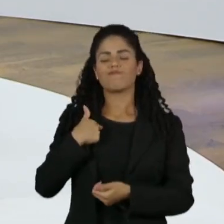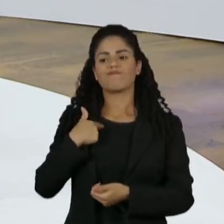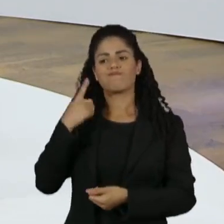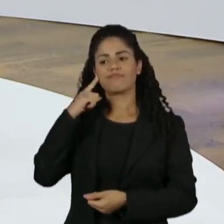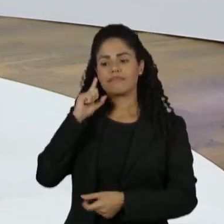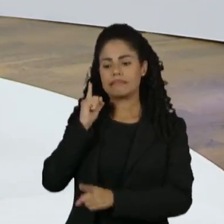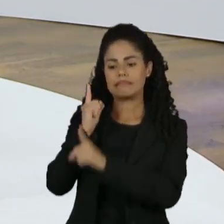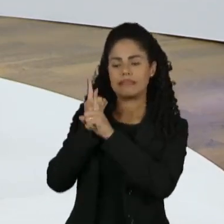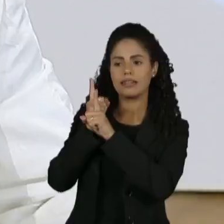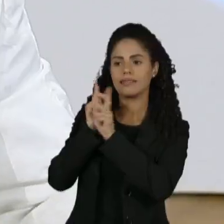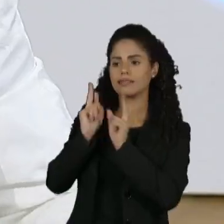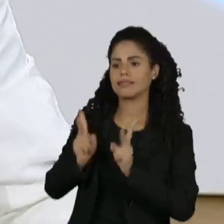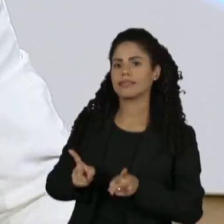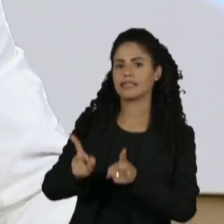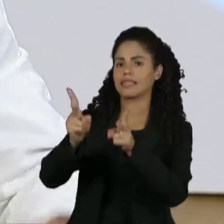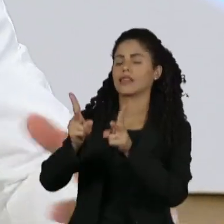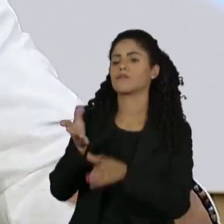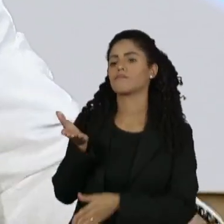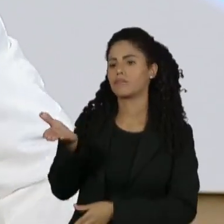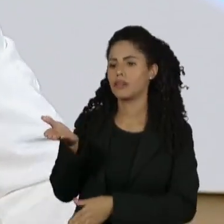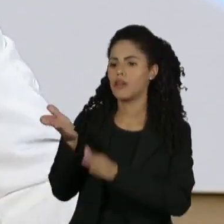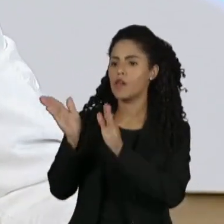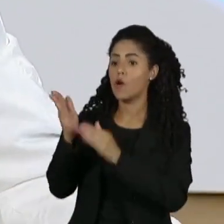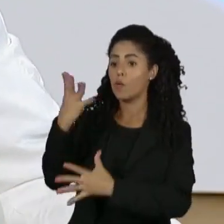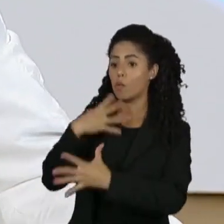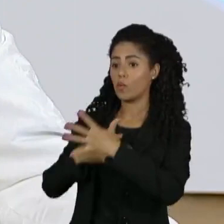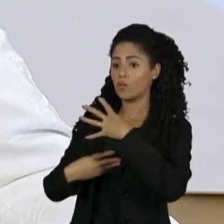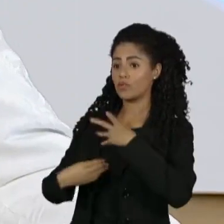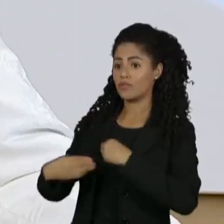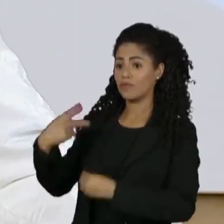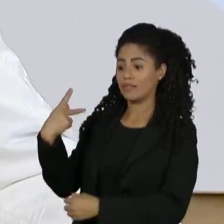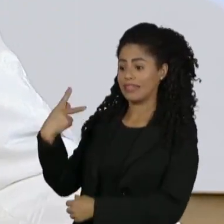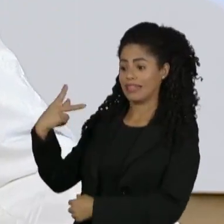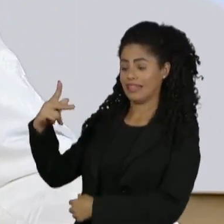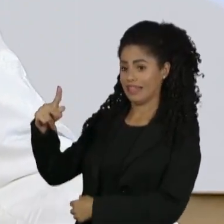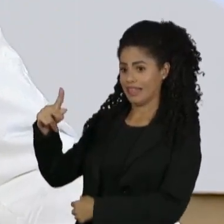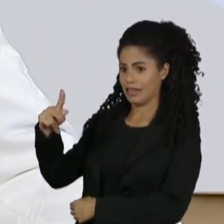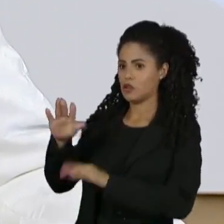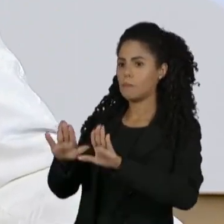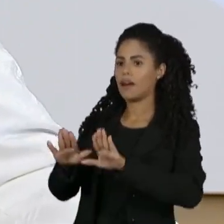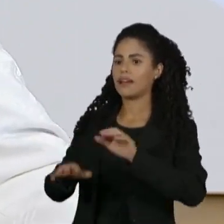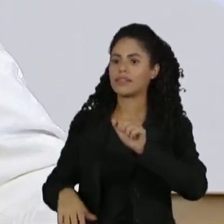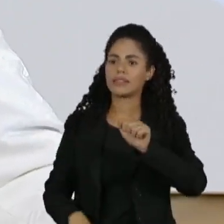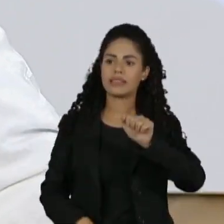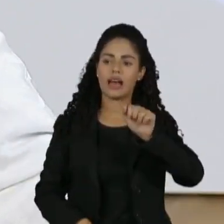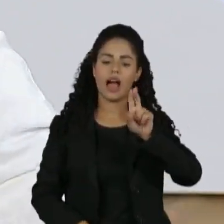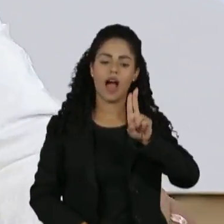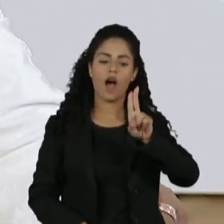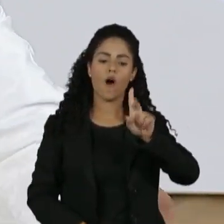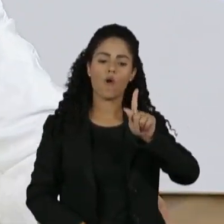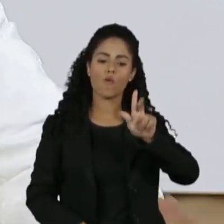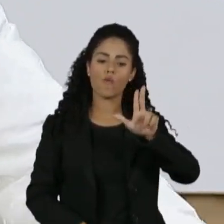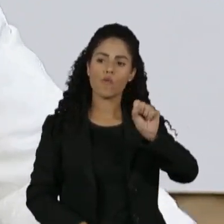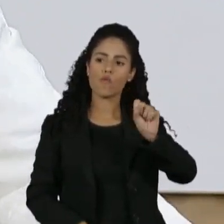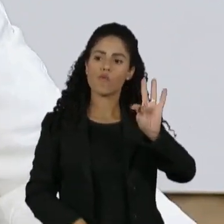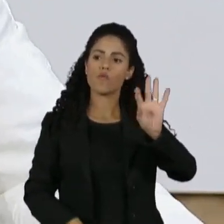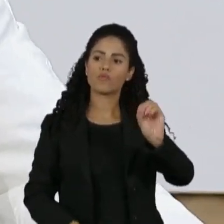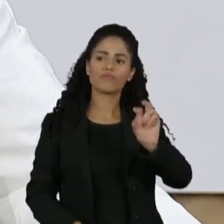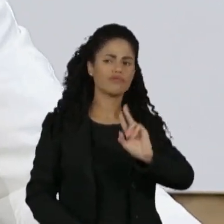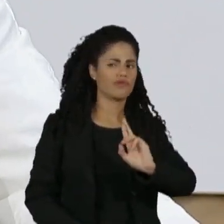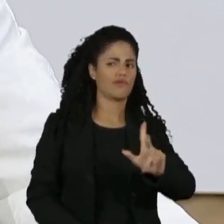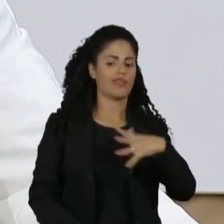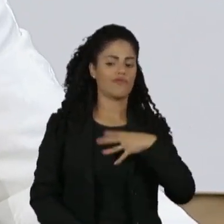quase que técnico sabe com com com com os filhos do musum mas com com Augusto foi um pouco diferente que eu encontrei ele no no num